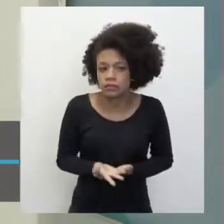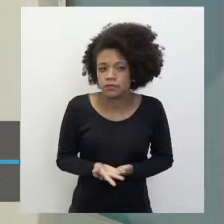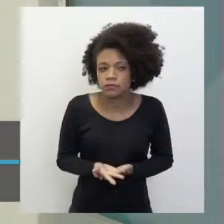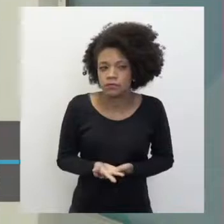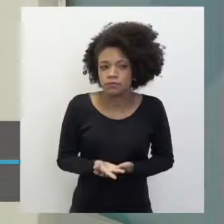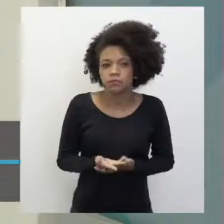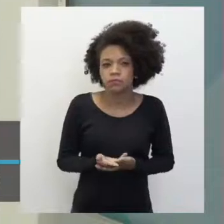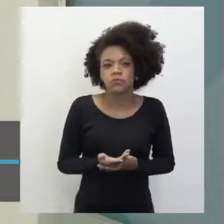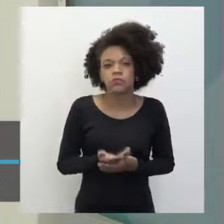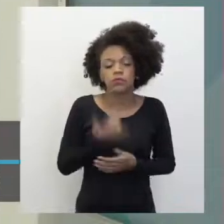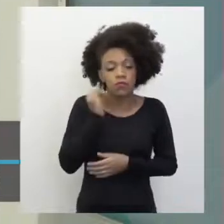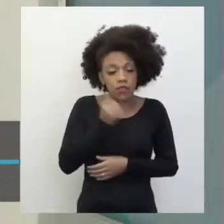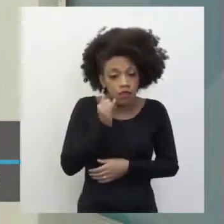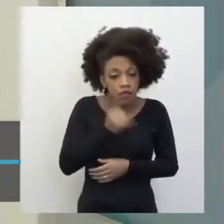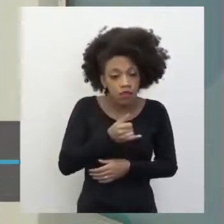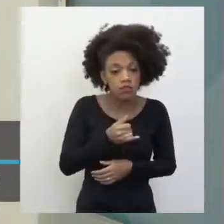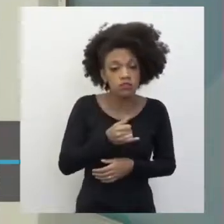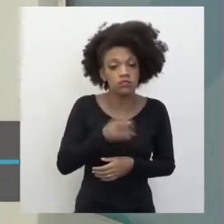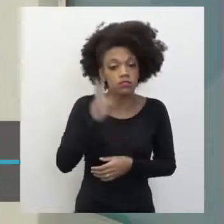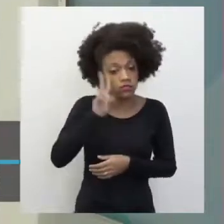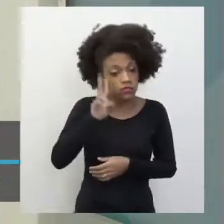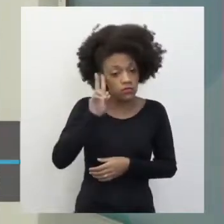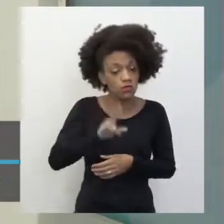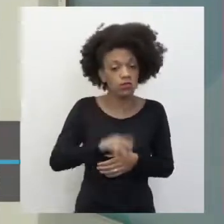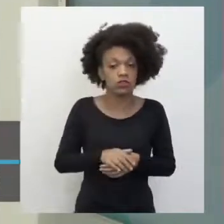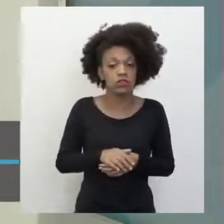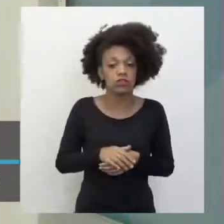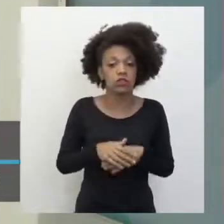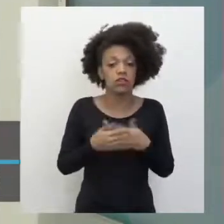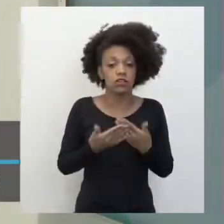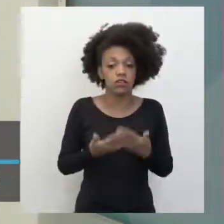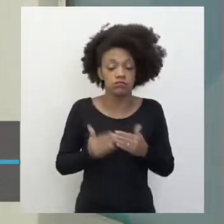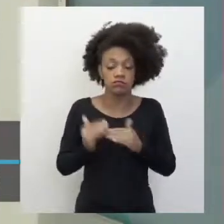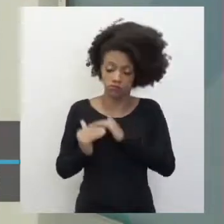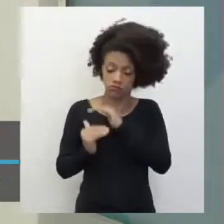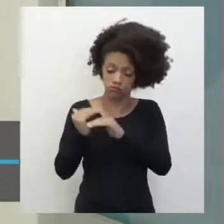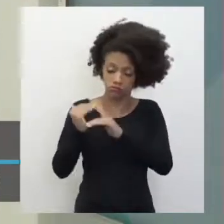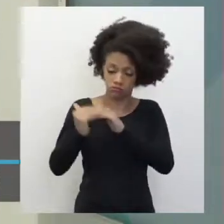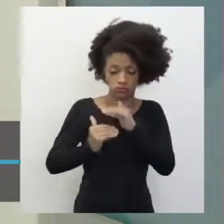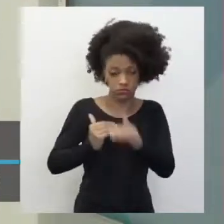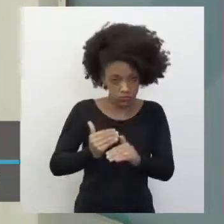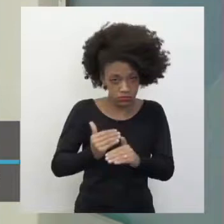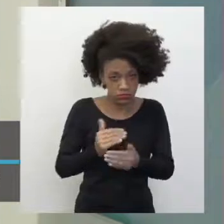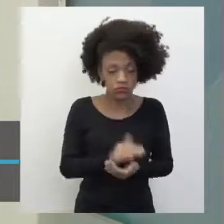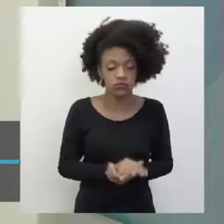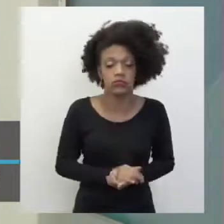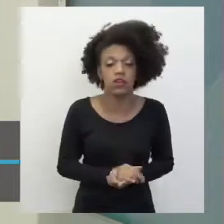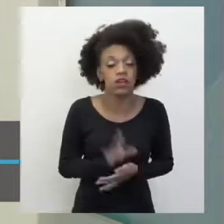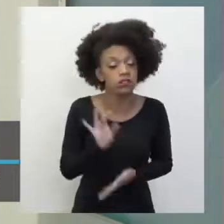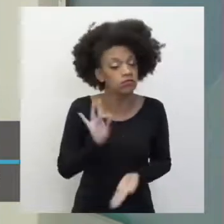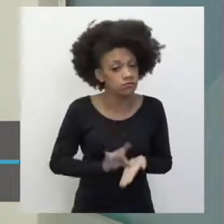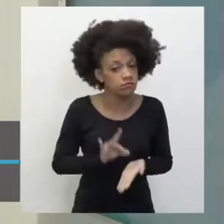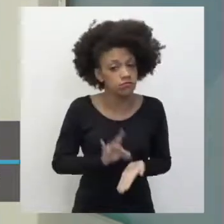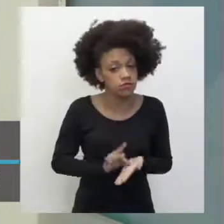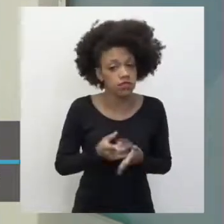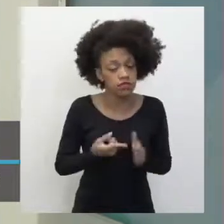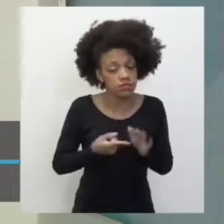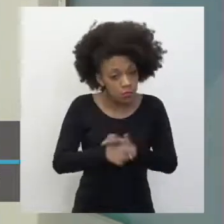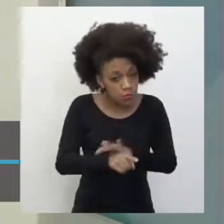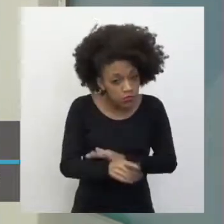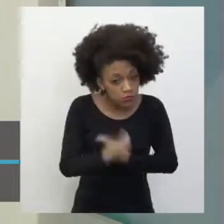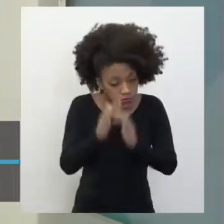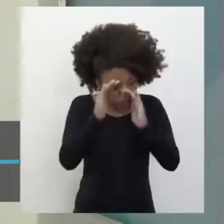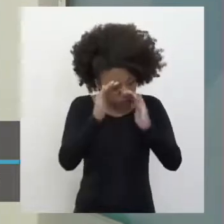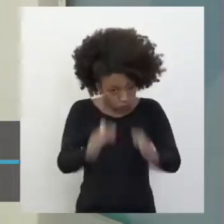Esse contar essa história, né? Esse recontar, passar de geração a geração, é exatamente esse profundo respeito